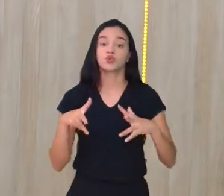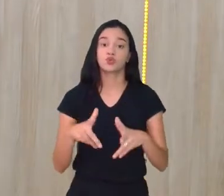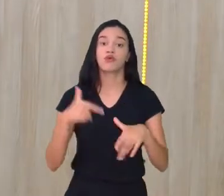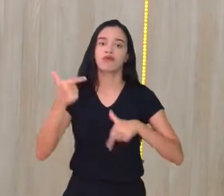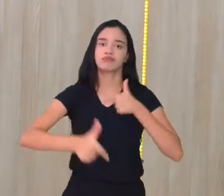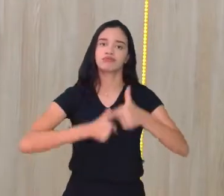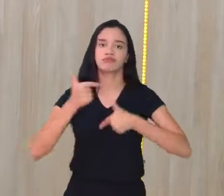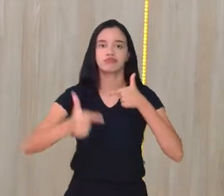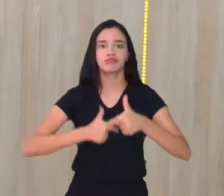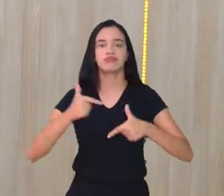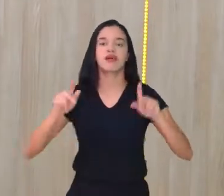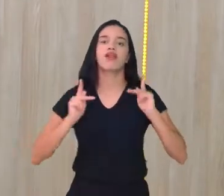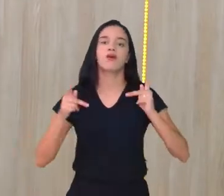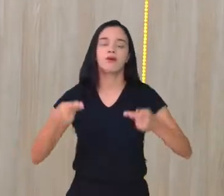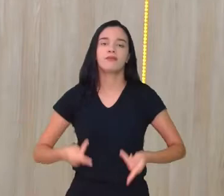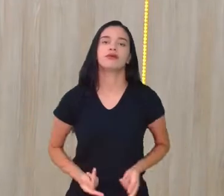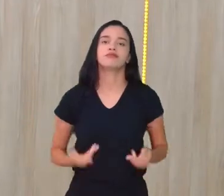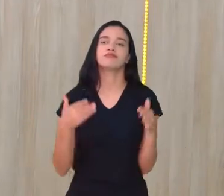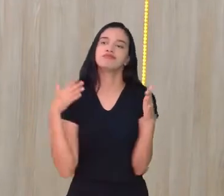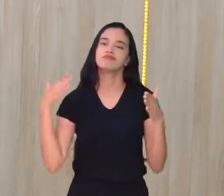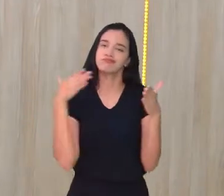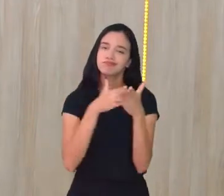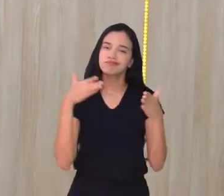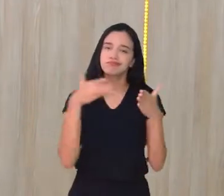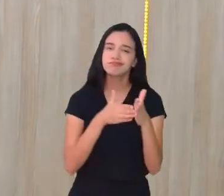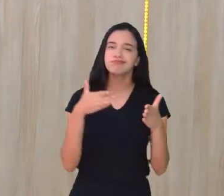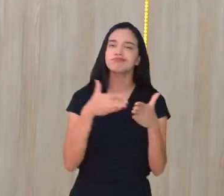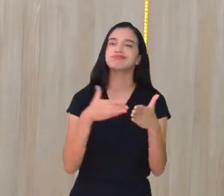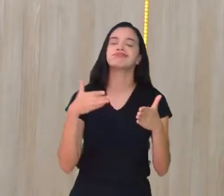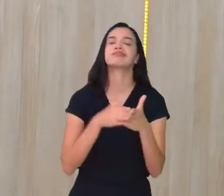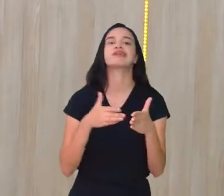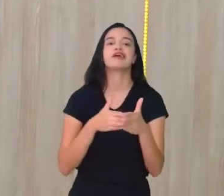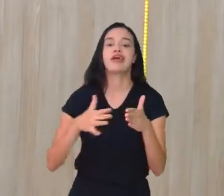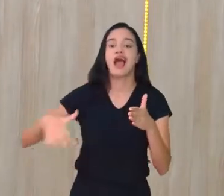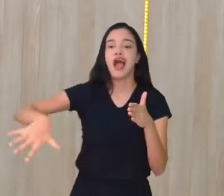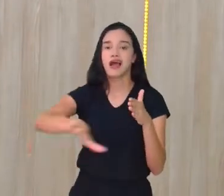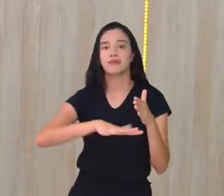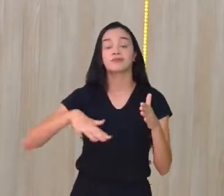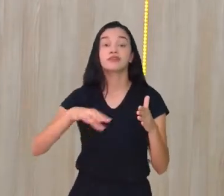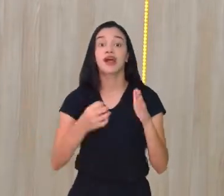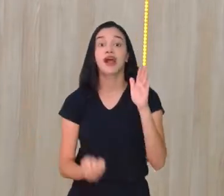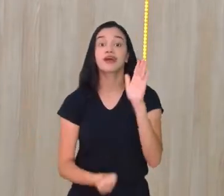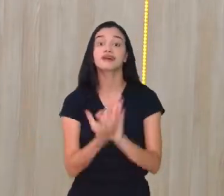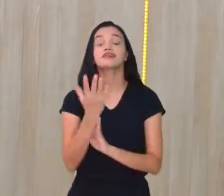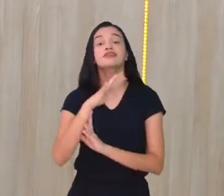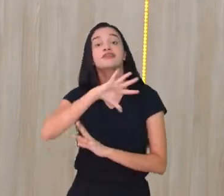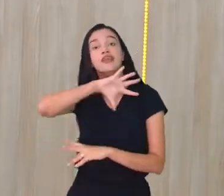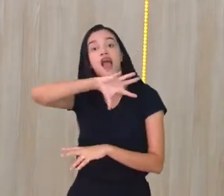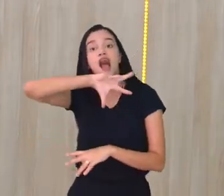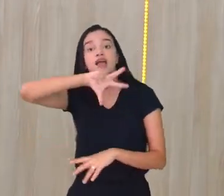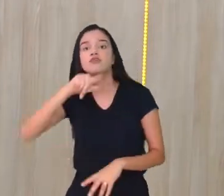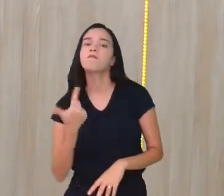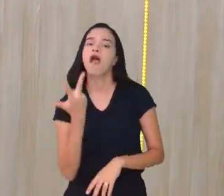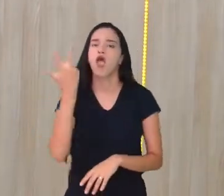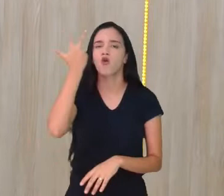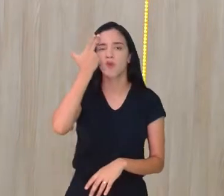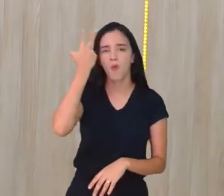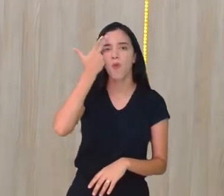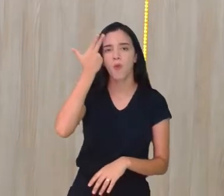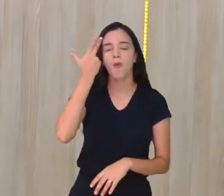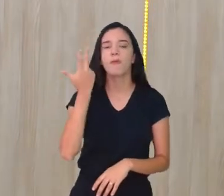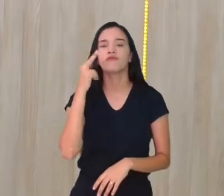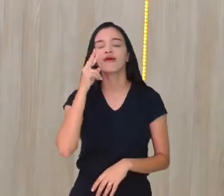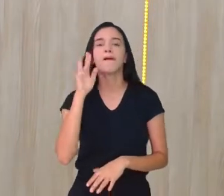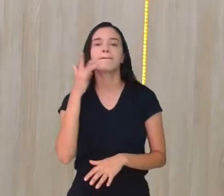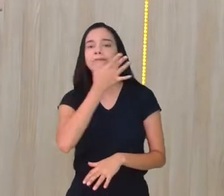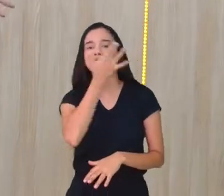que vão aí impactando esses ambientes naturais. A criação de animais, né, bem comum a gente vê aí pessoas